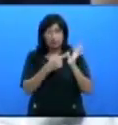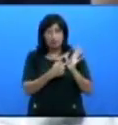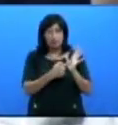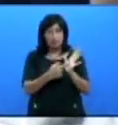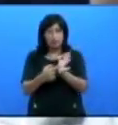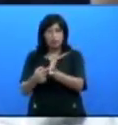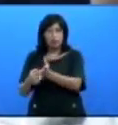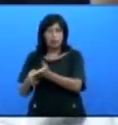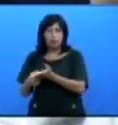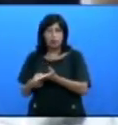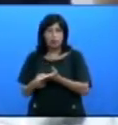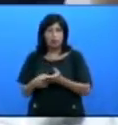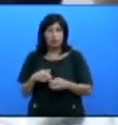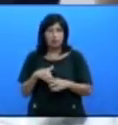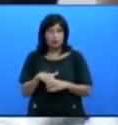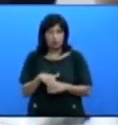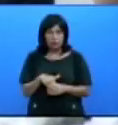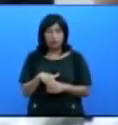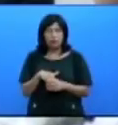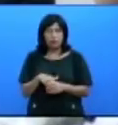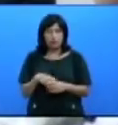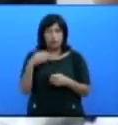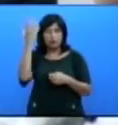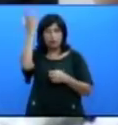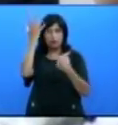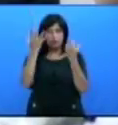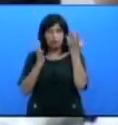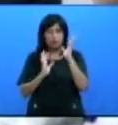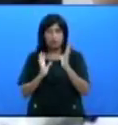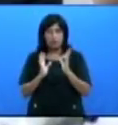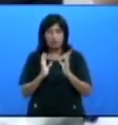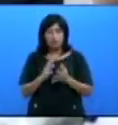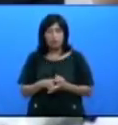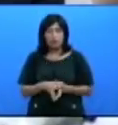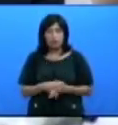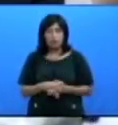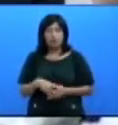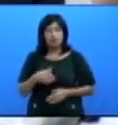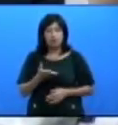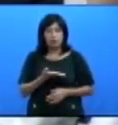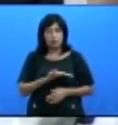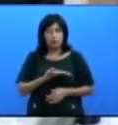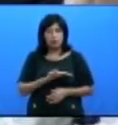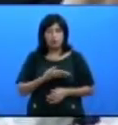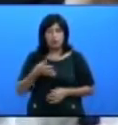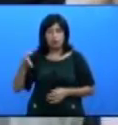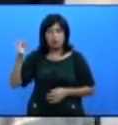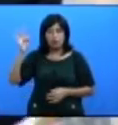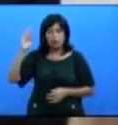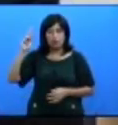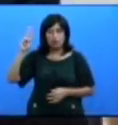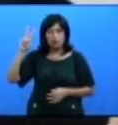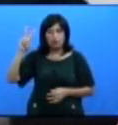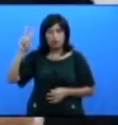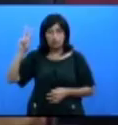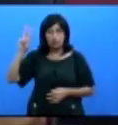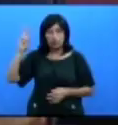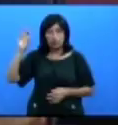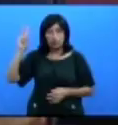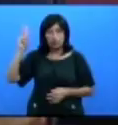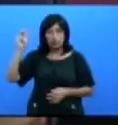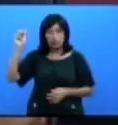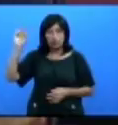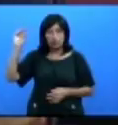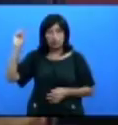apresentar esse voto de aplauso ao meu particular amigo Trovão, muito conhecido,